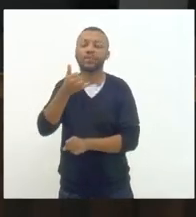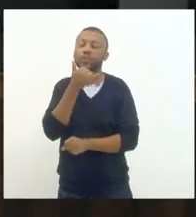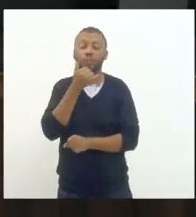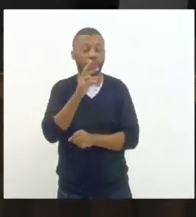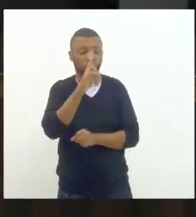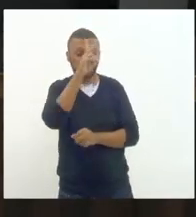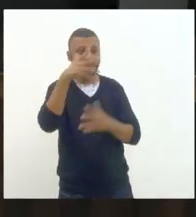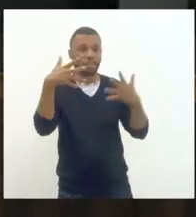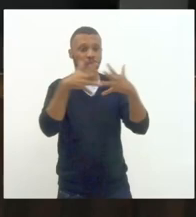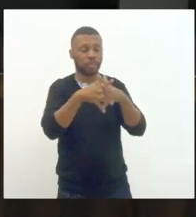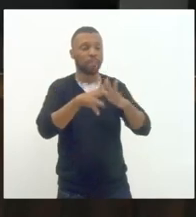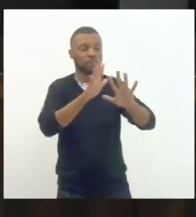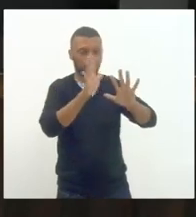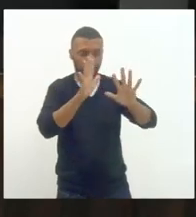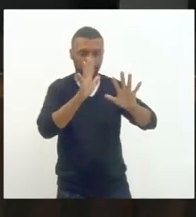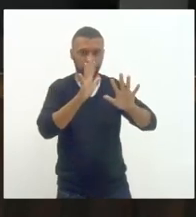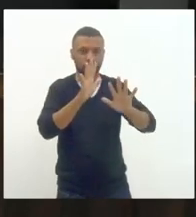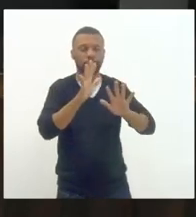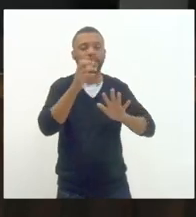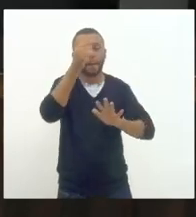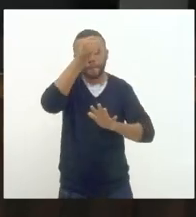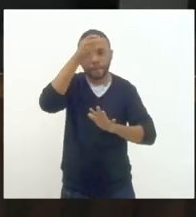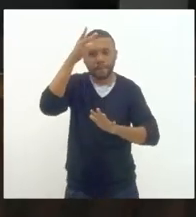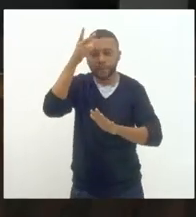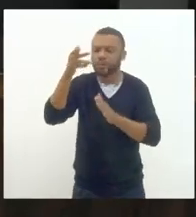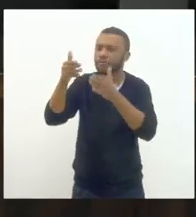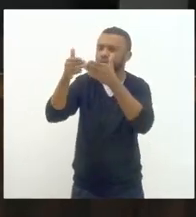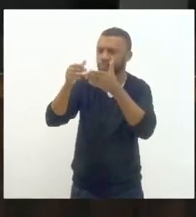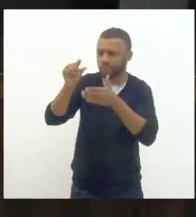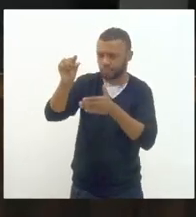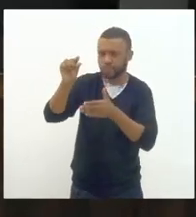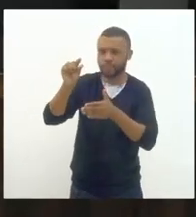trabalhos à ordem. Prefeito Gutinho, por favor.